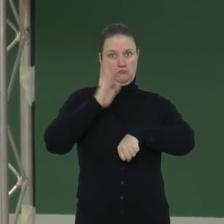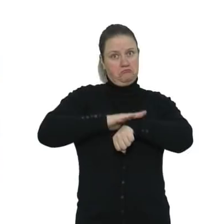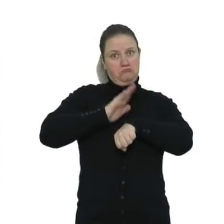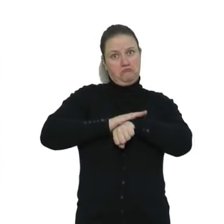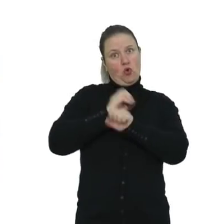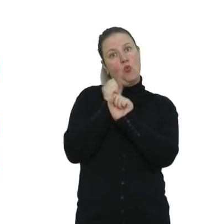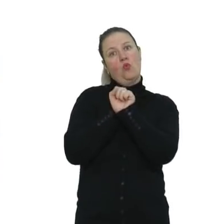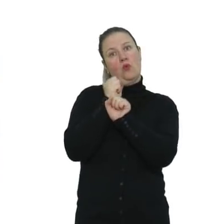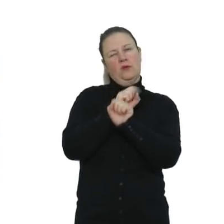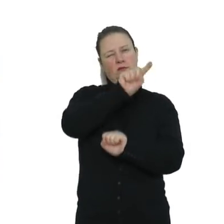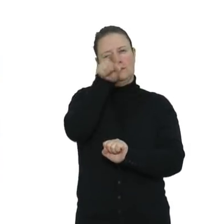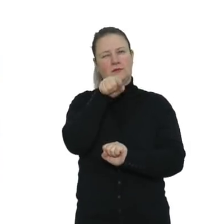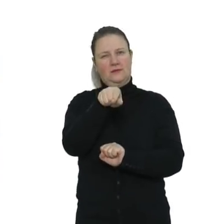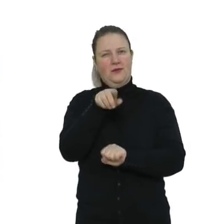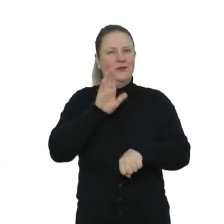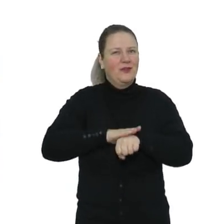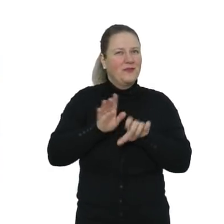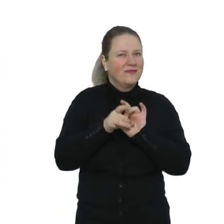aí.